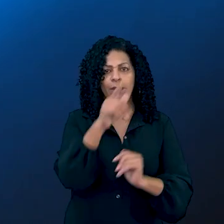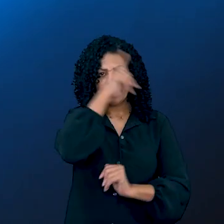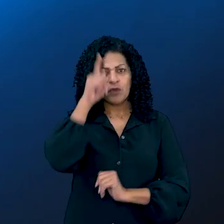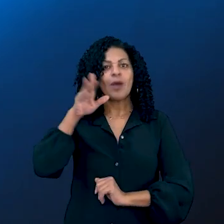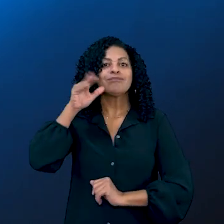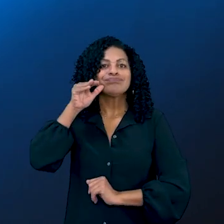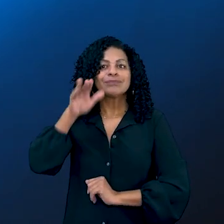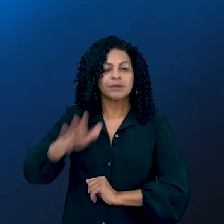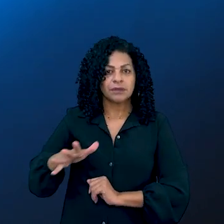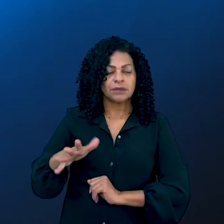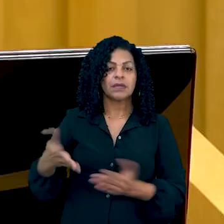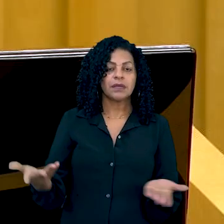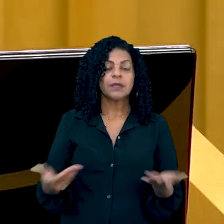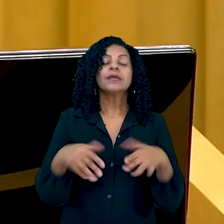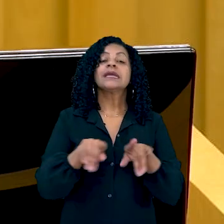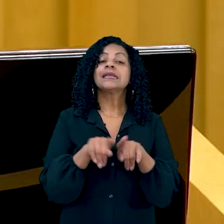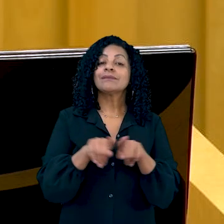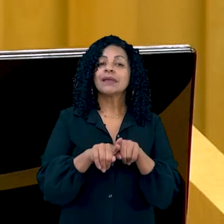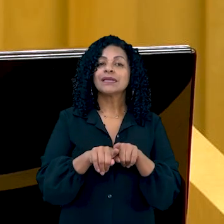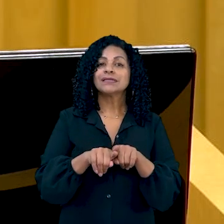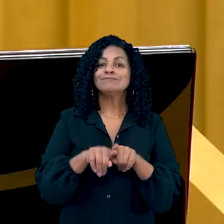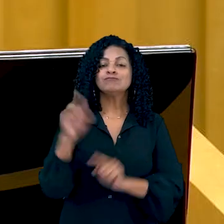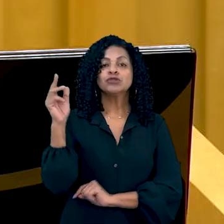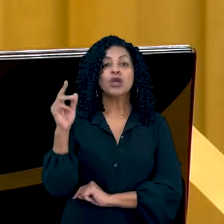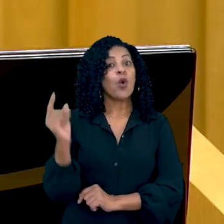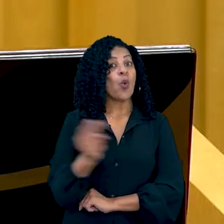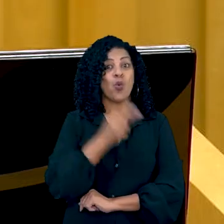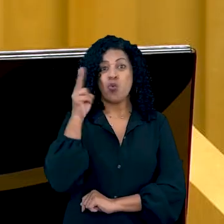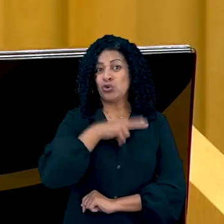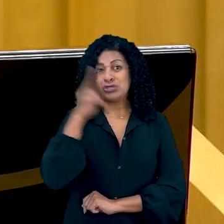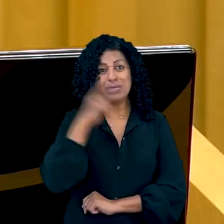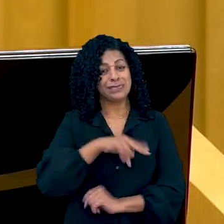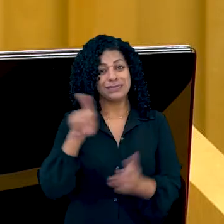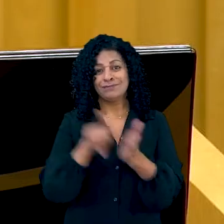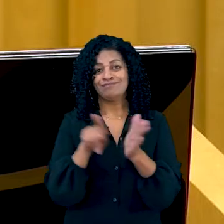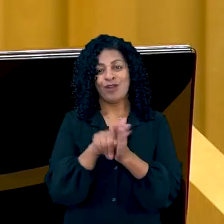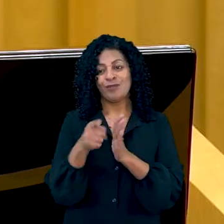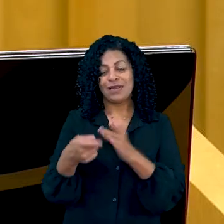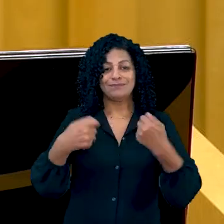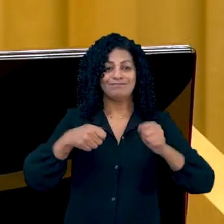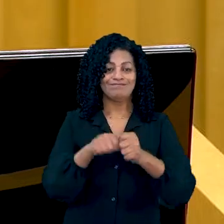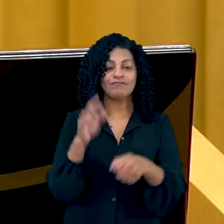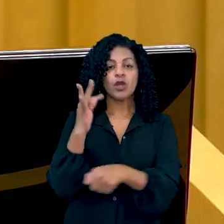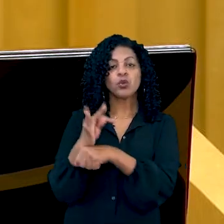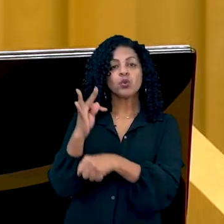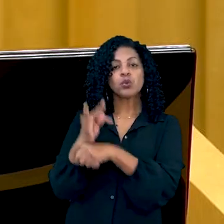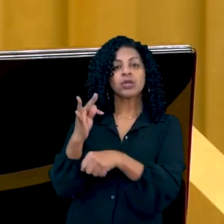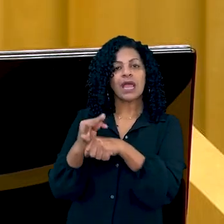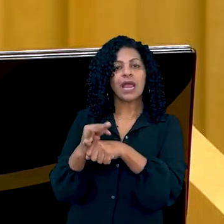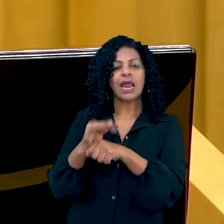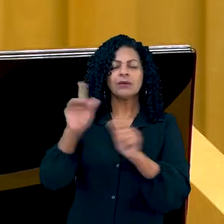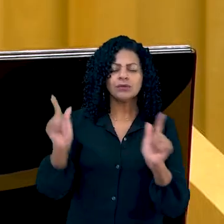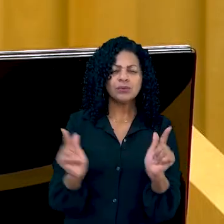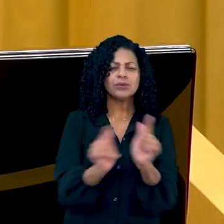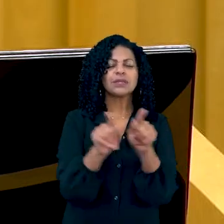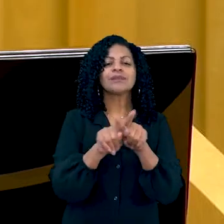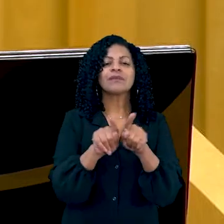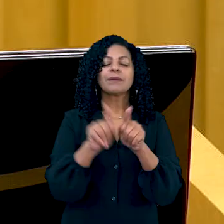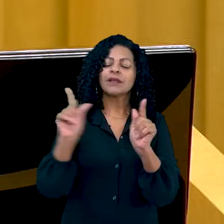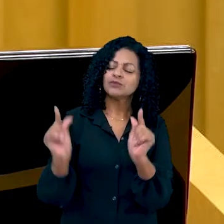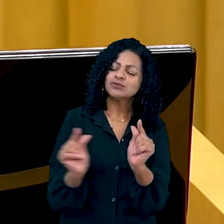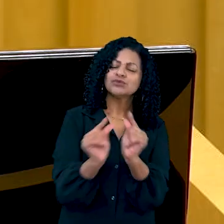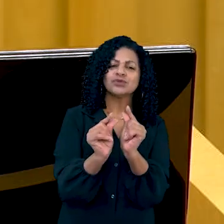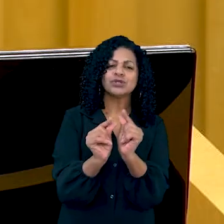para servidores públicos. Reconhecendo a urgência do caso, o colegiado concedeu tutela provisória para